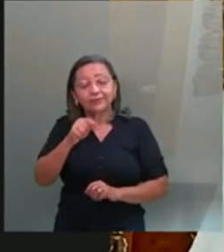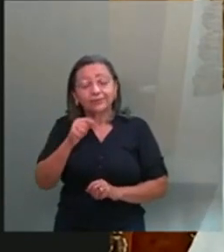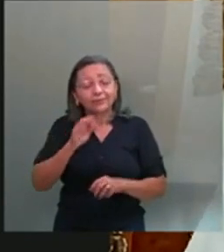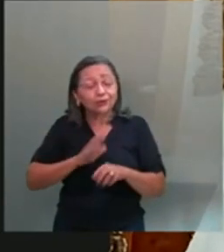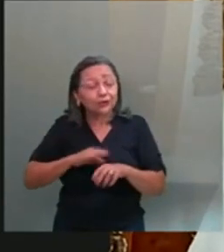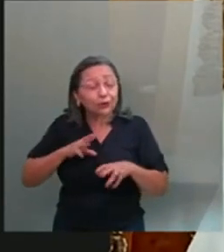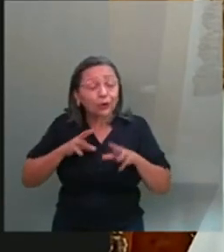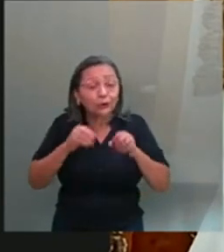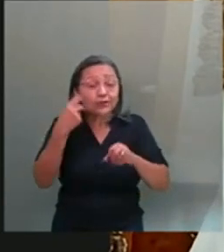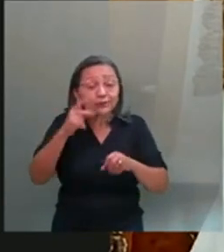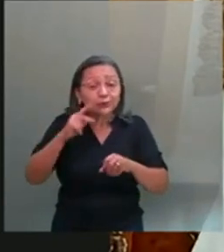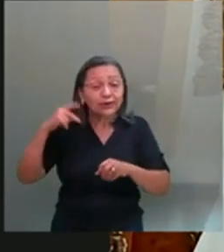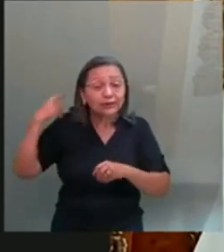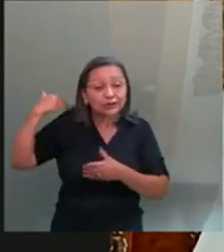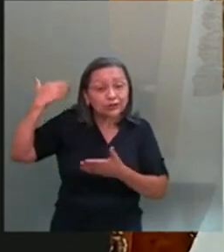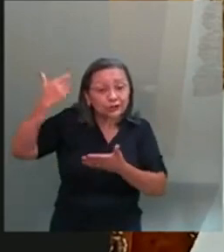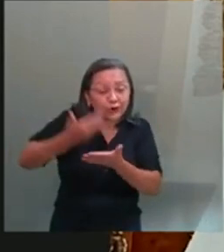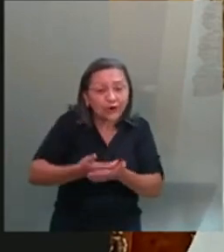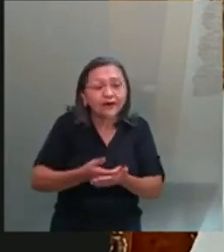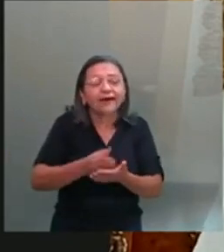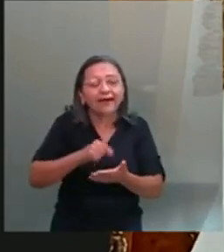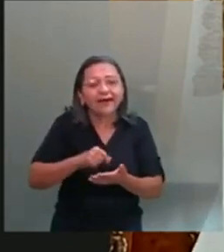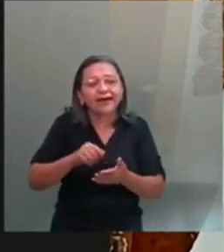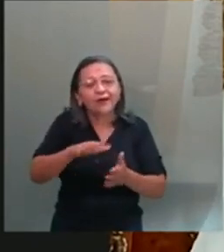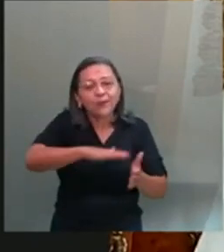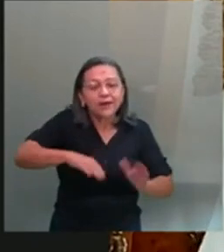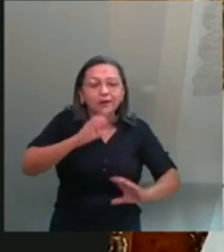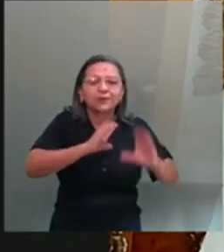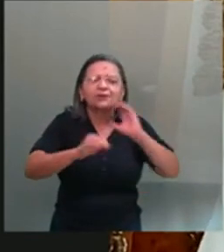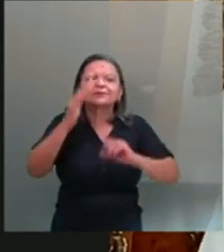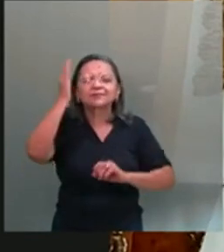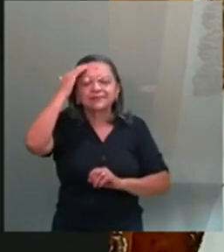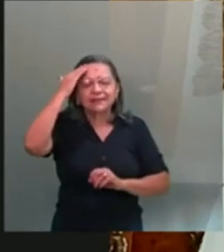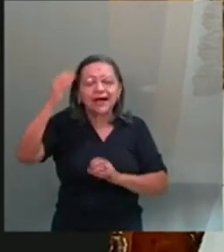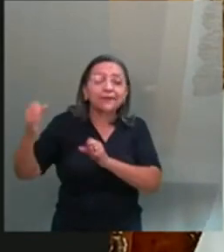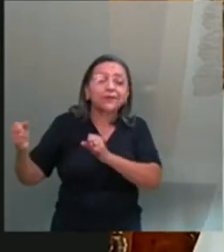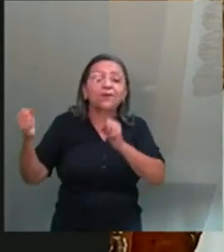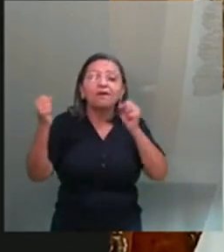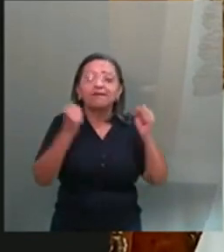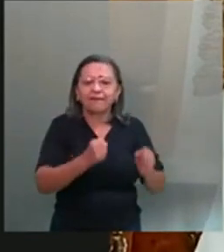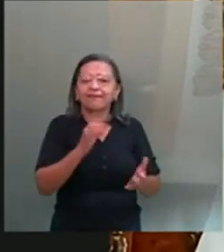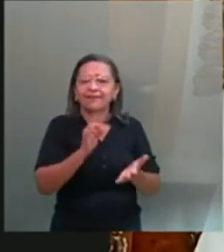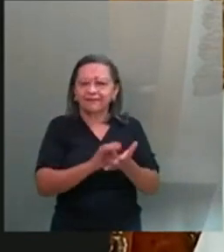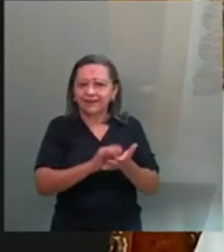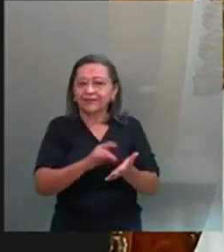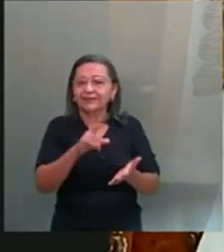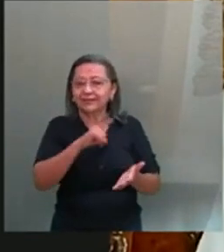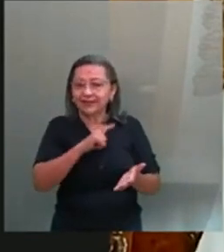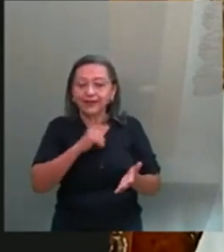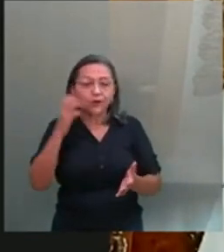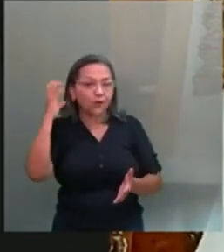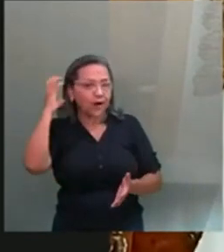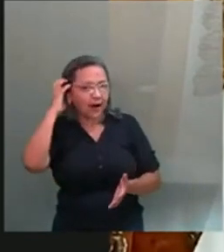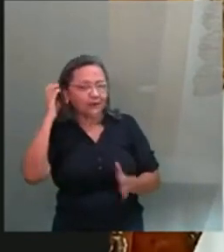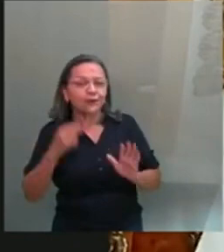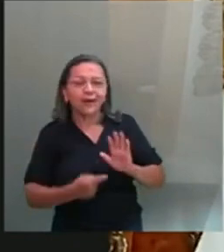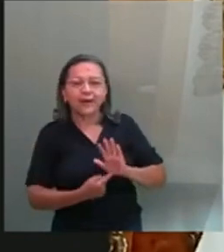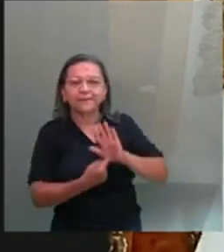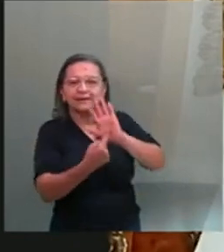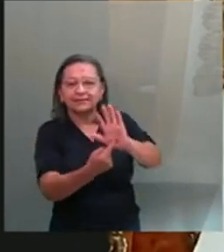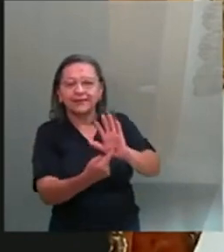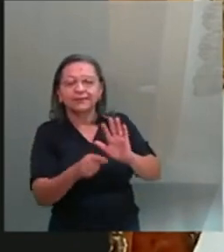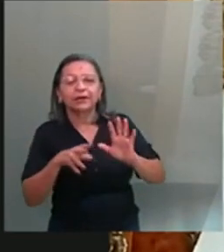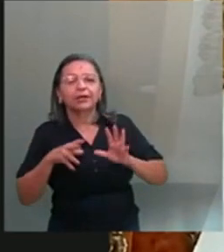toda a sua história nos veículos de comunicação, sabe exatamente o poder, na verdade, que o rádio representa